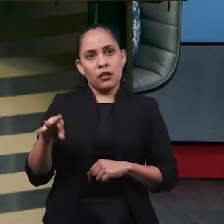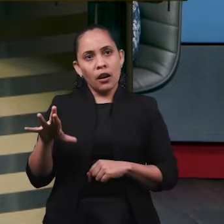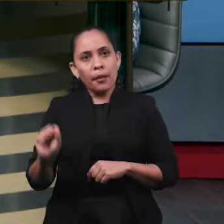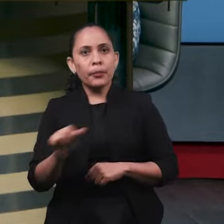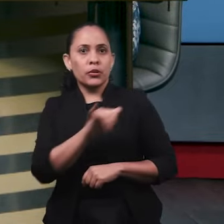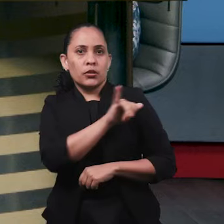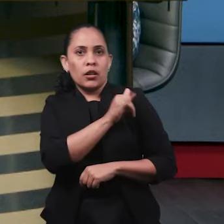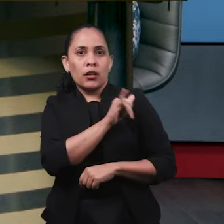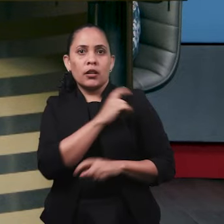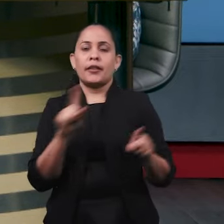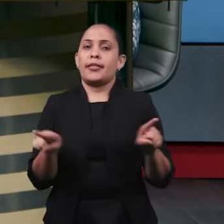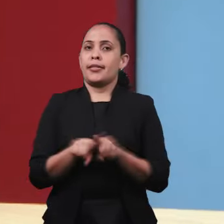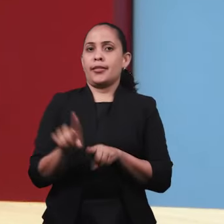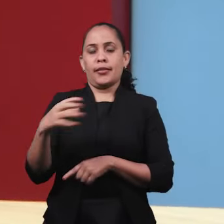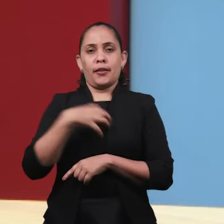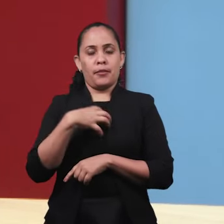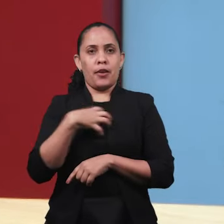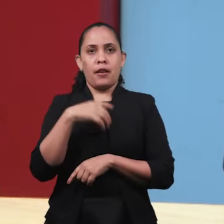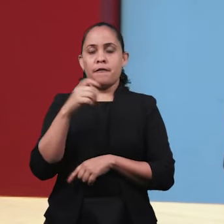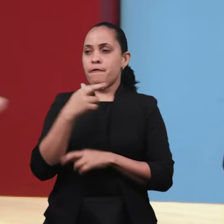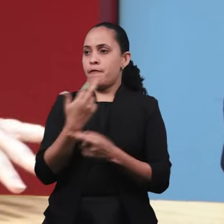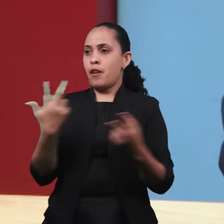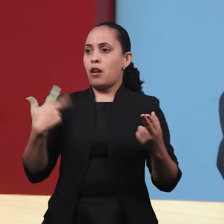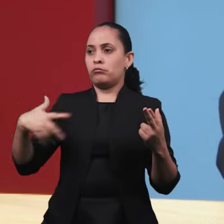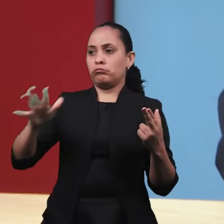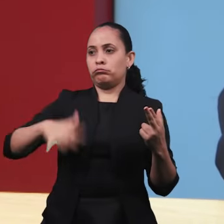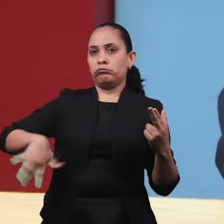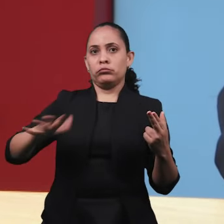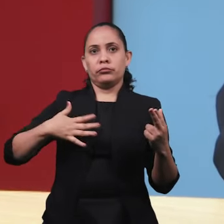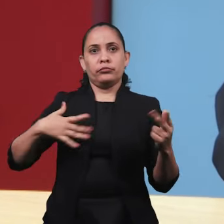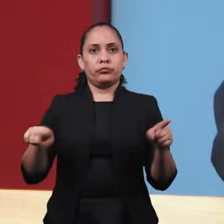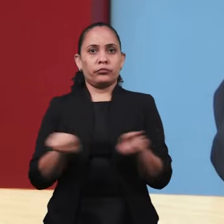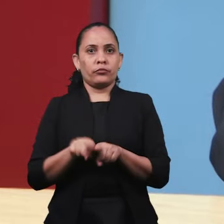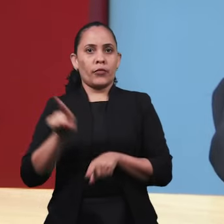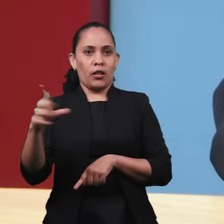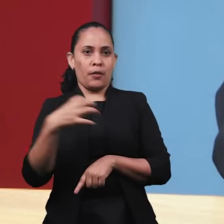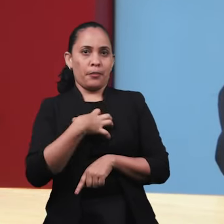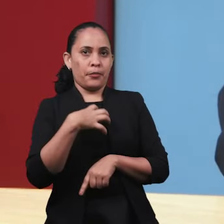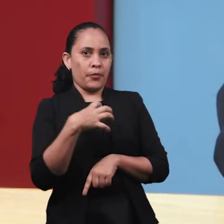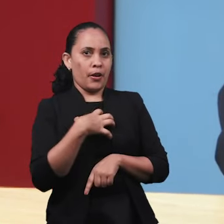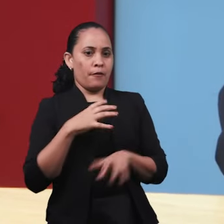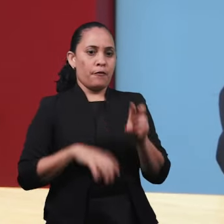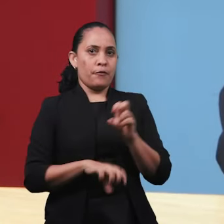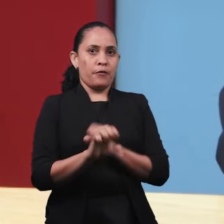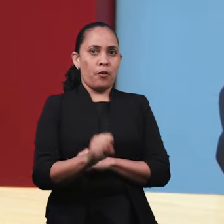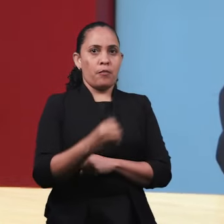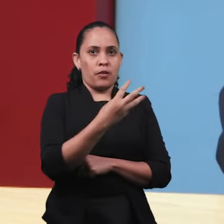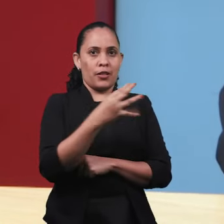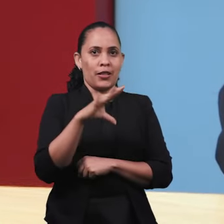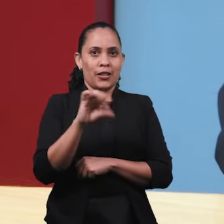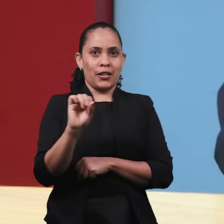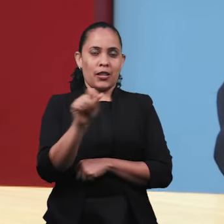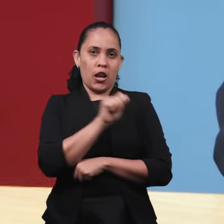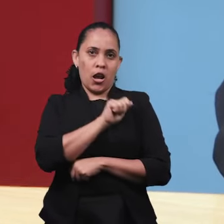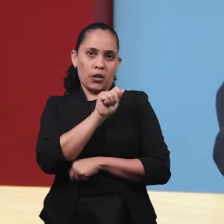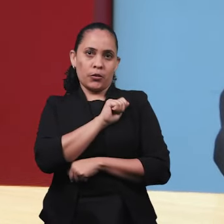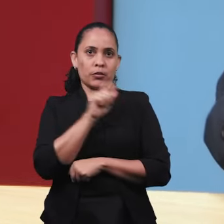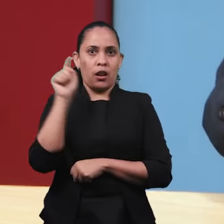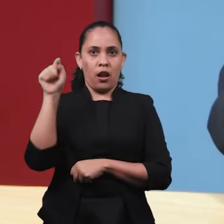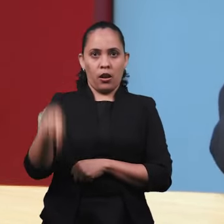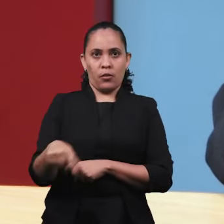Campos, que é do Rio, e Bahia também, vários municípios da Bahia. Só da Bahia, que formou com a gente, foram 30